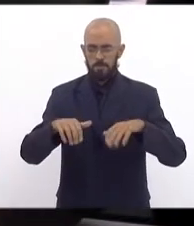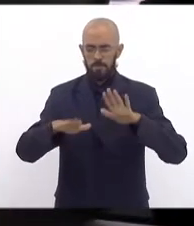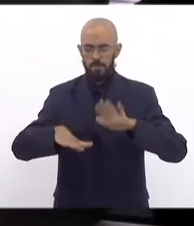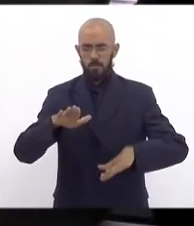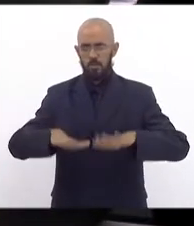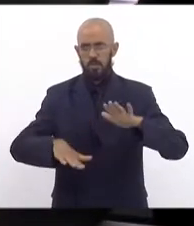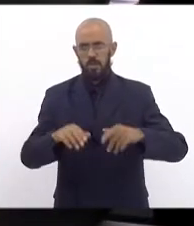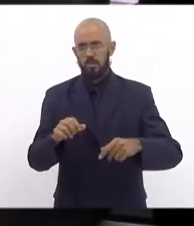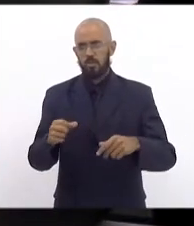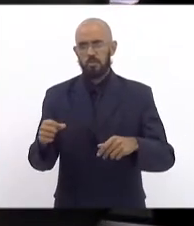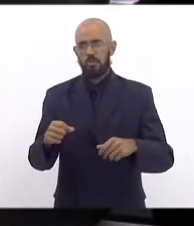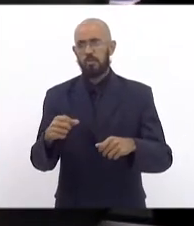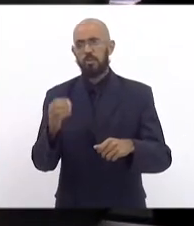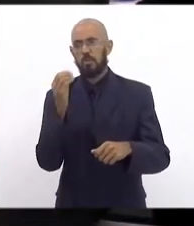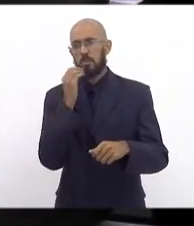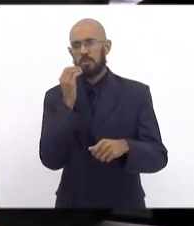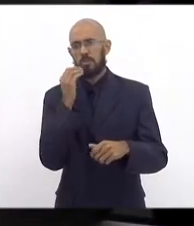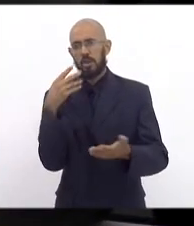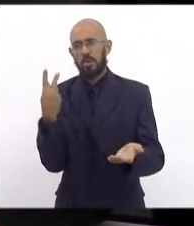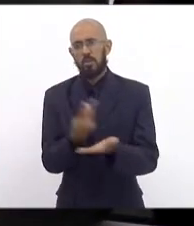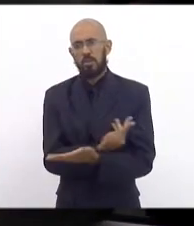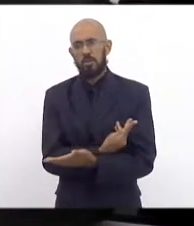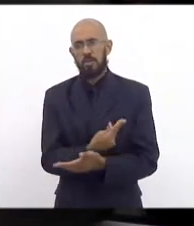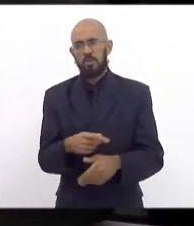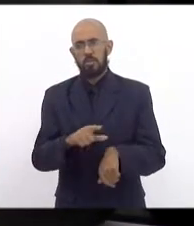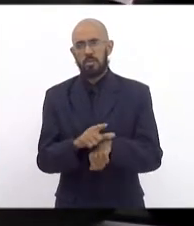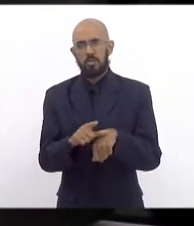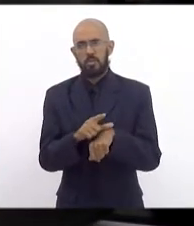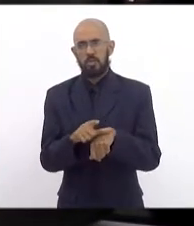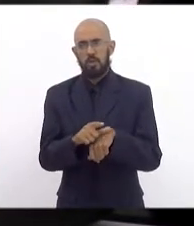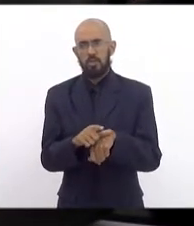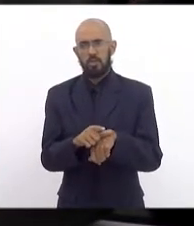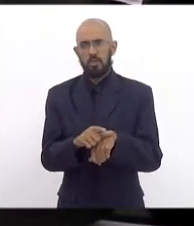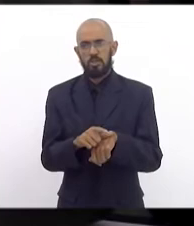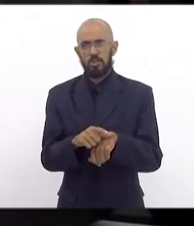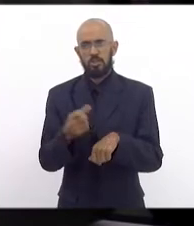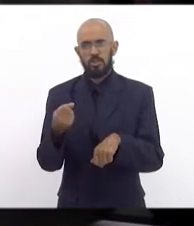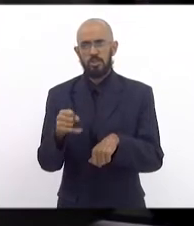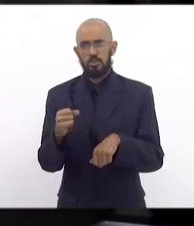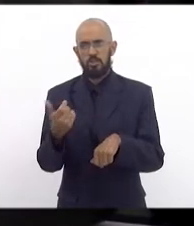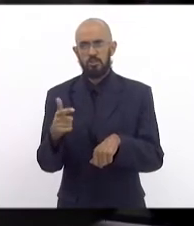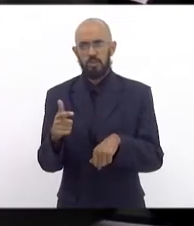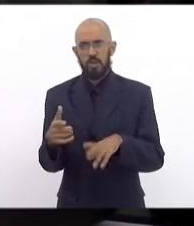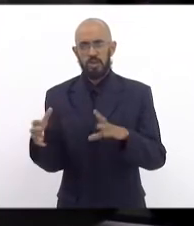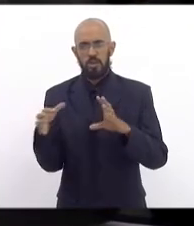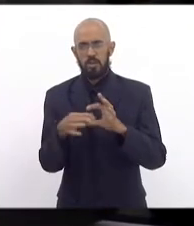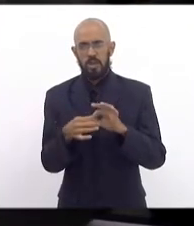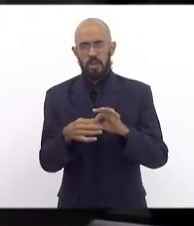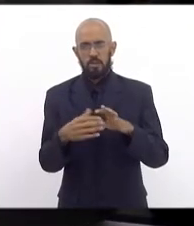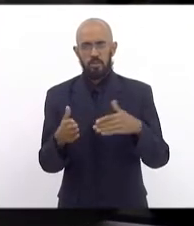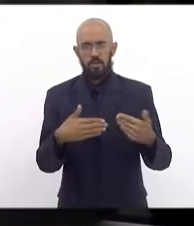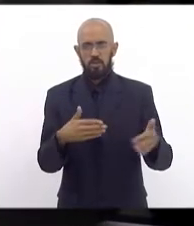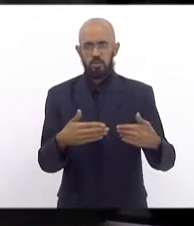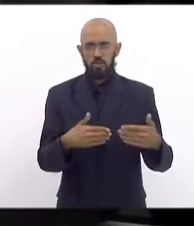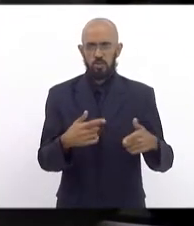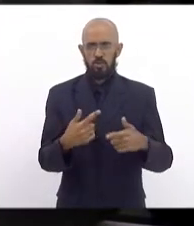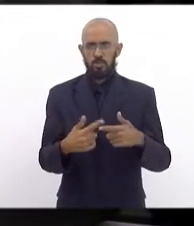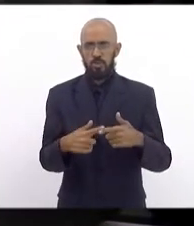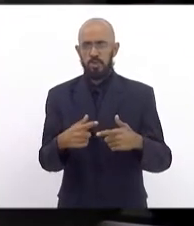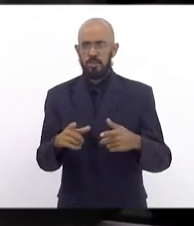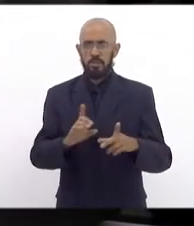poderia acontecer com essas lojas esses estabelecimentos comerciais que não estão ligados à indústria porque eles passam a ter uma